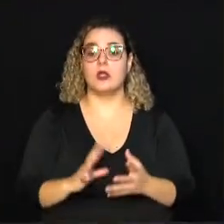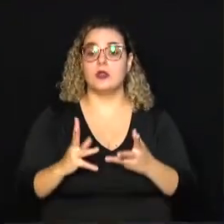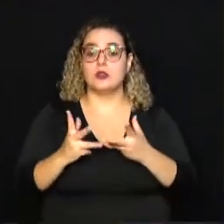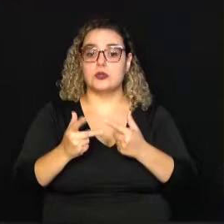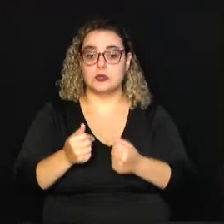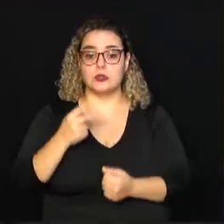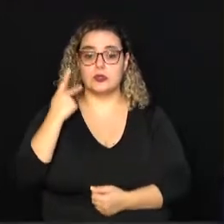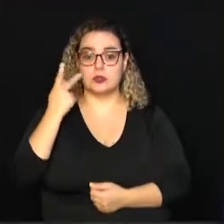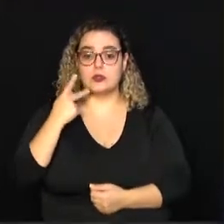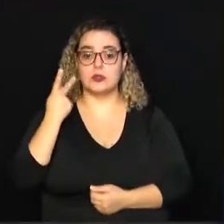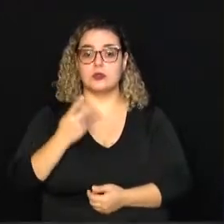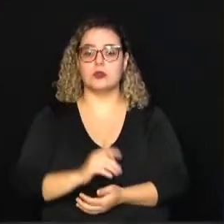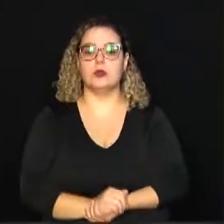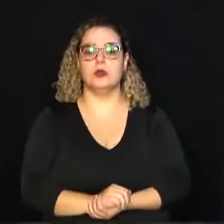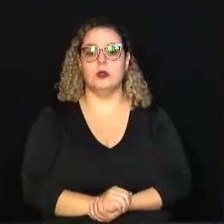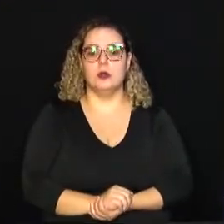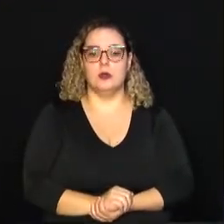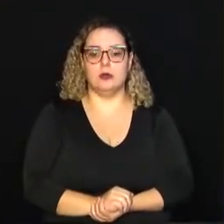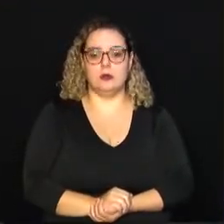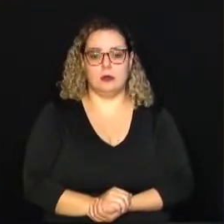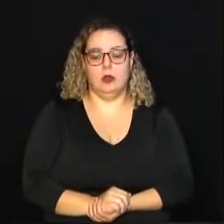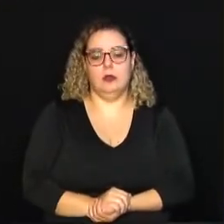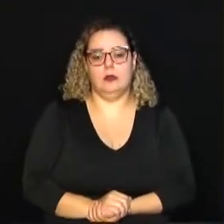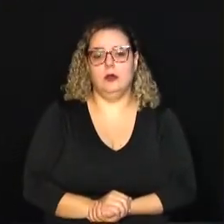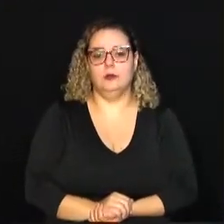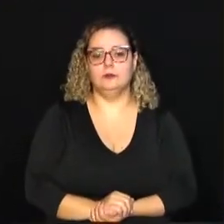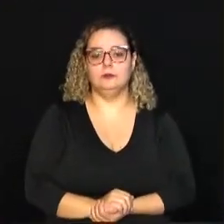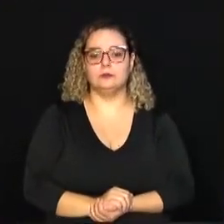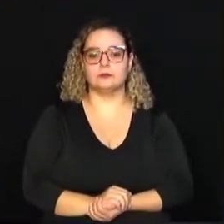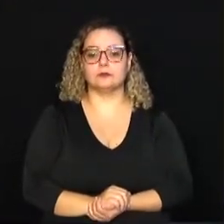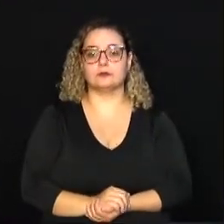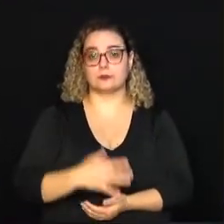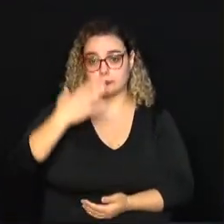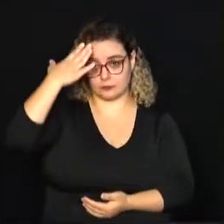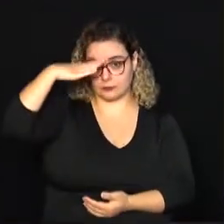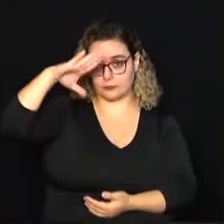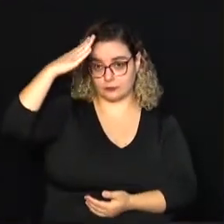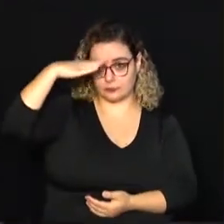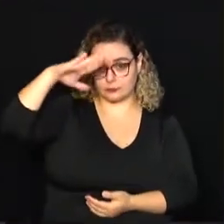Arnaldo Salvetti e Jair da Farmácia. Obrigada, vereadores.